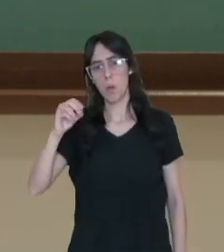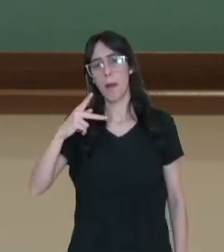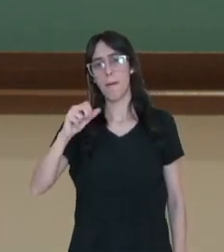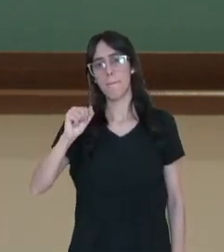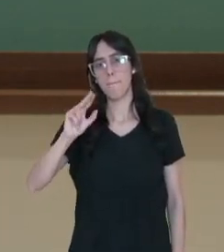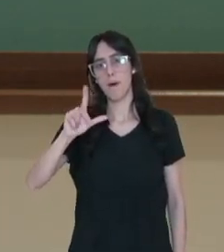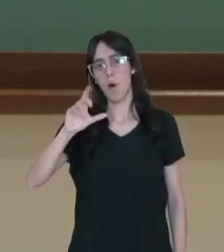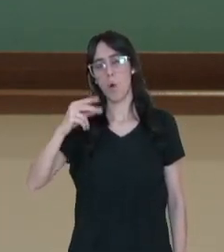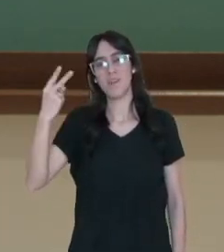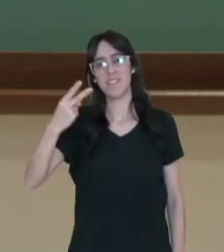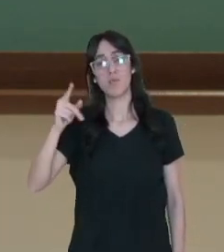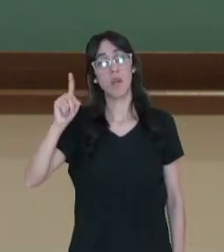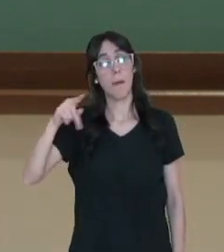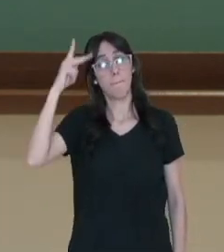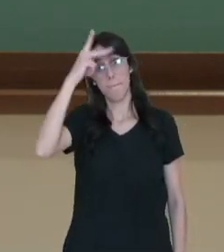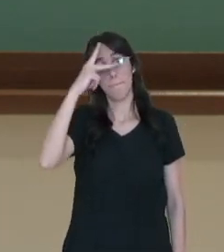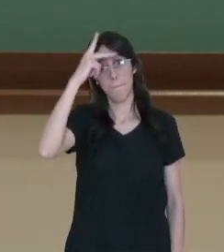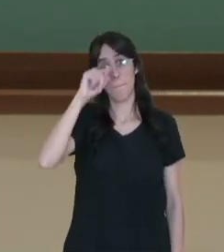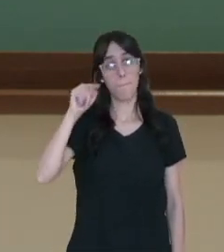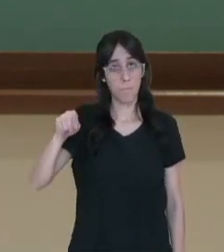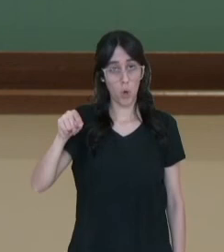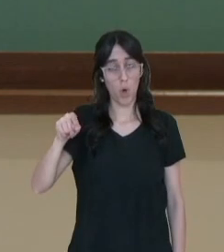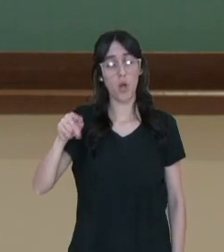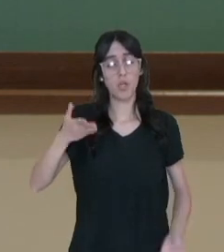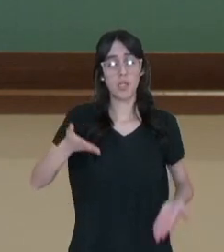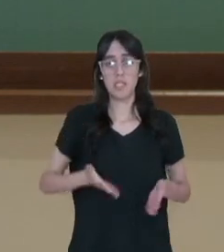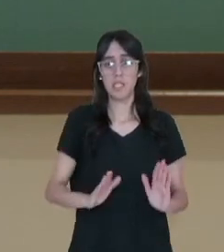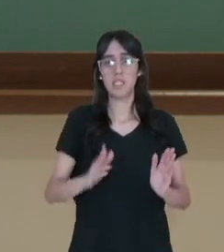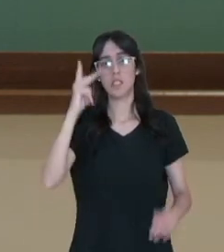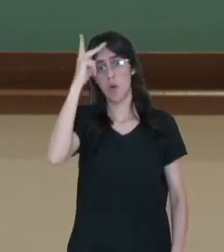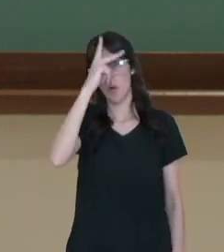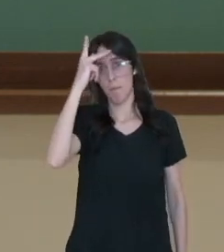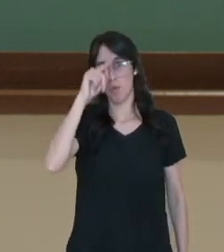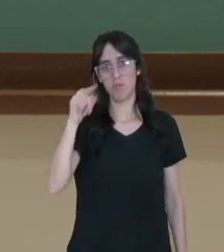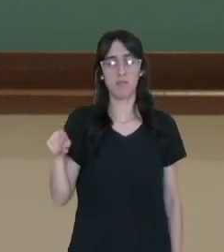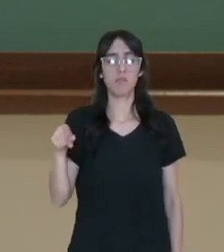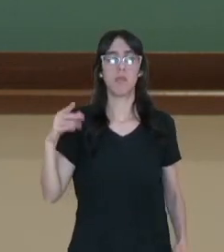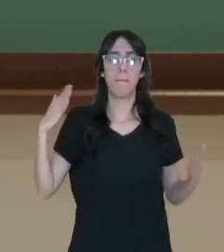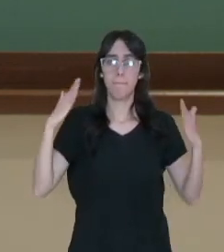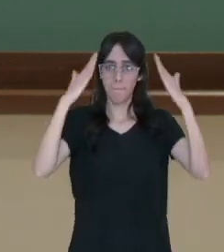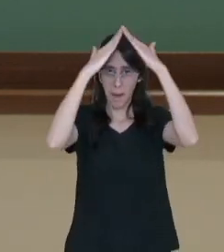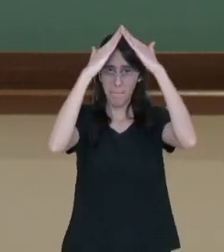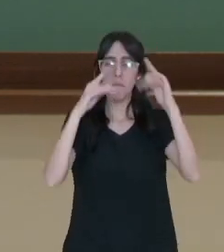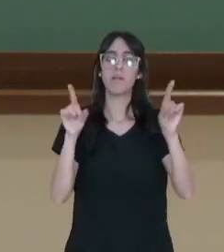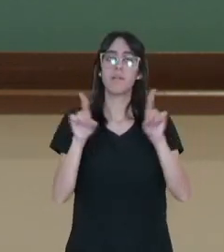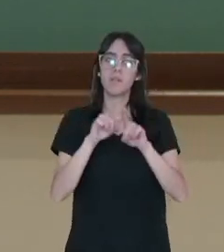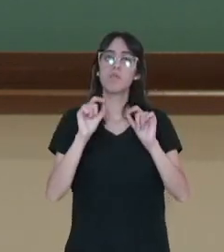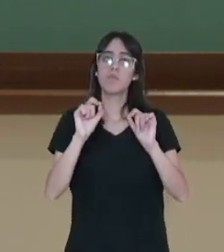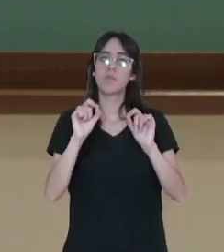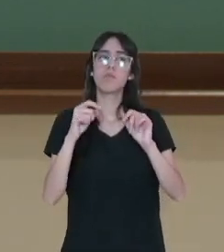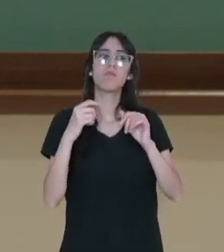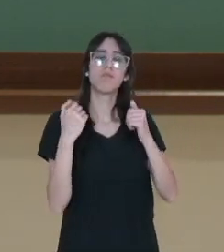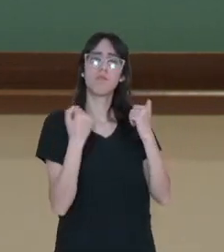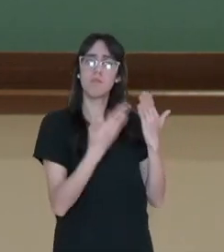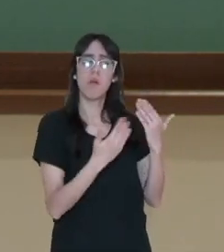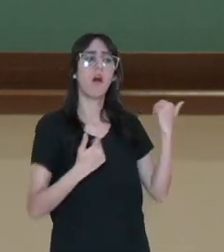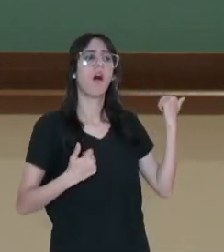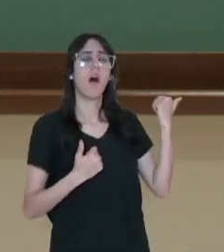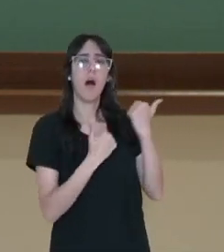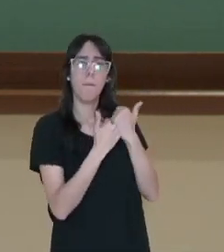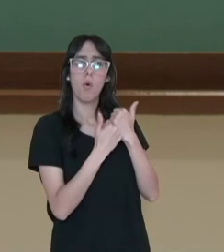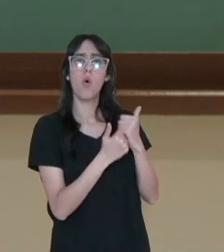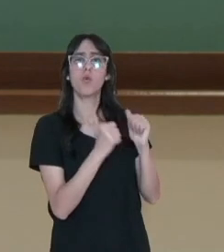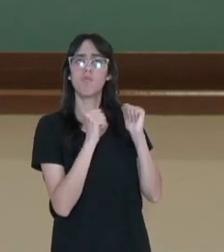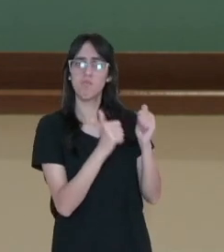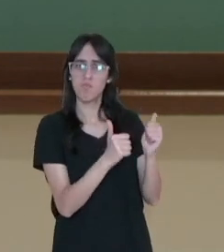Karol Wojtyła, que era de nacionalidade polonesa, o Papa, e que também deu aí certo apoio ao movimento